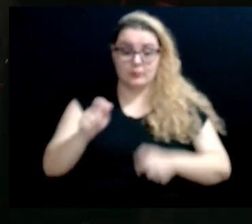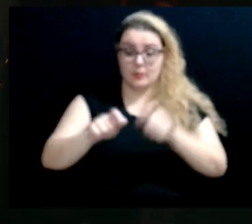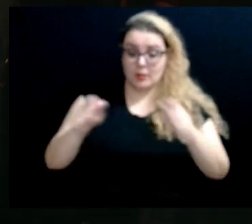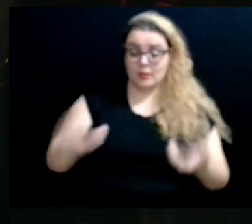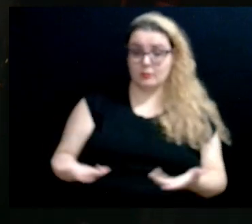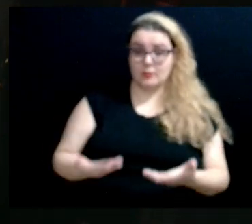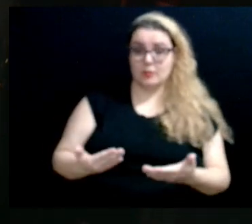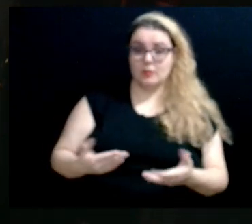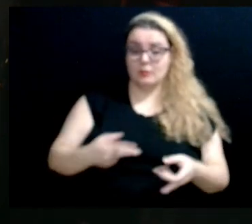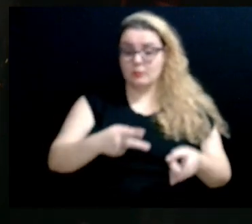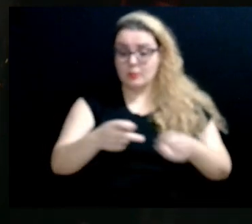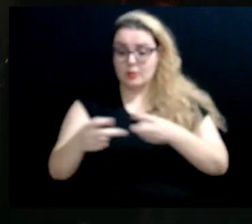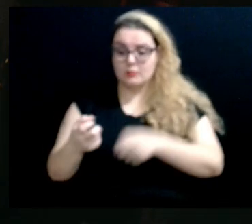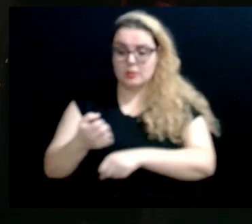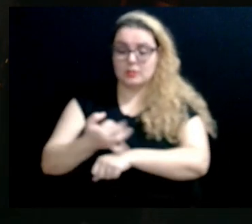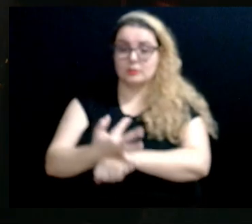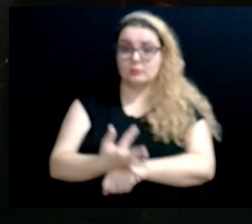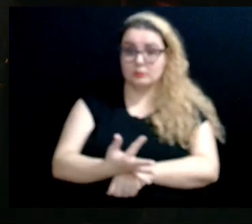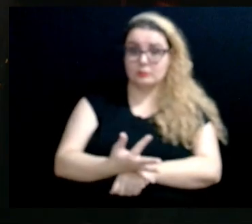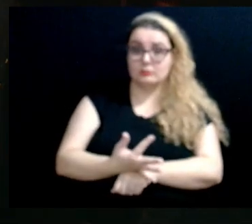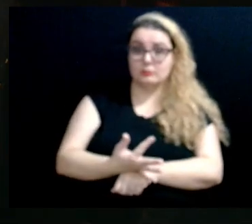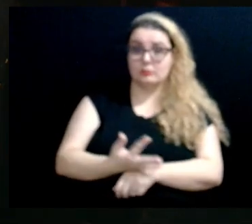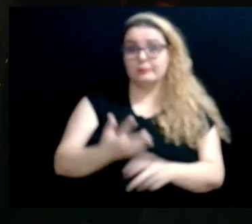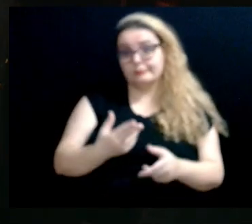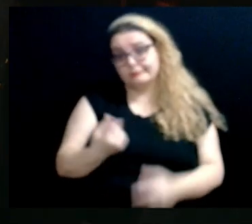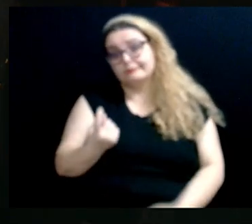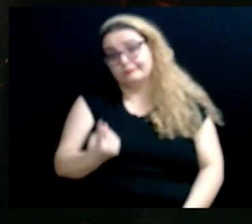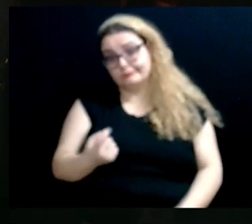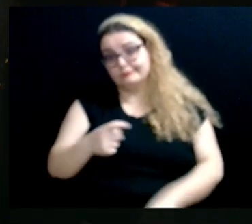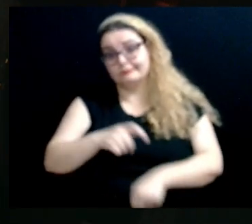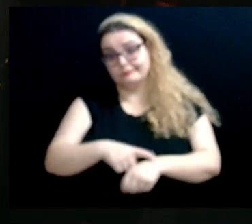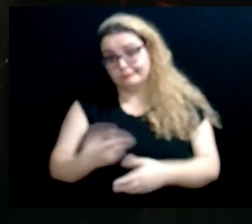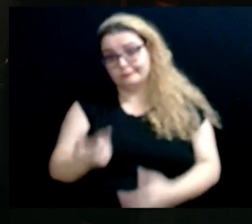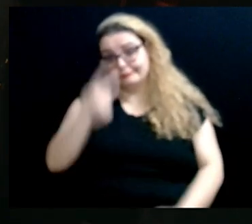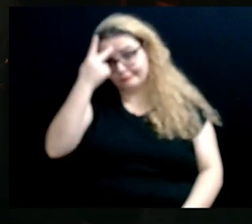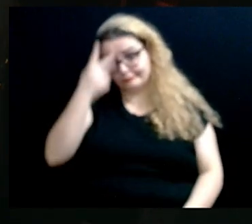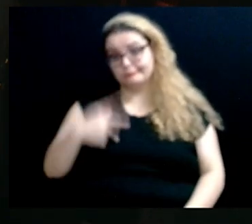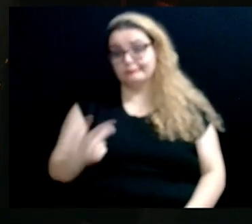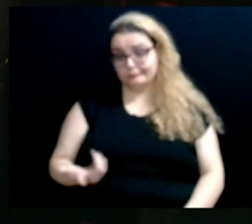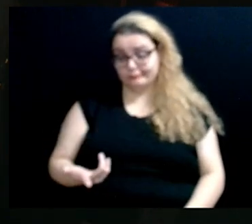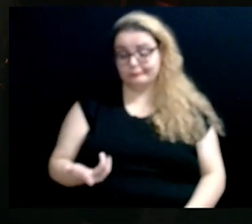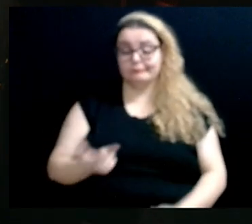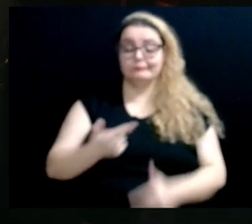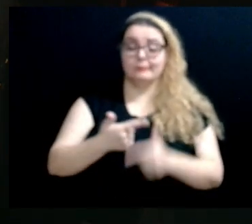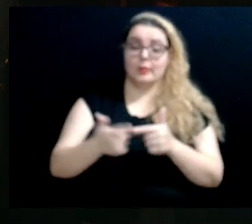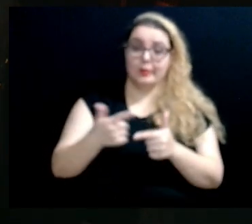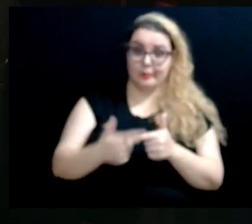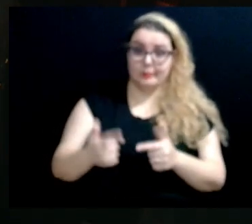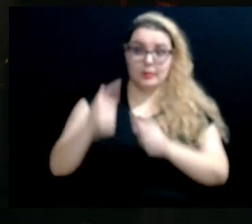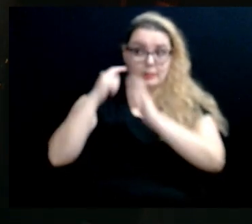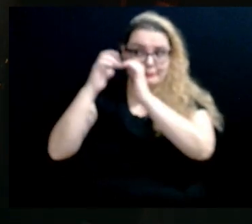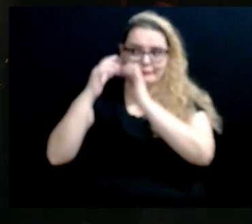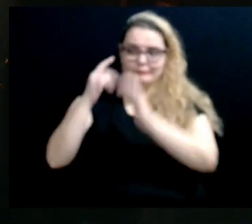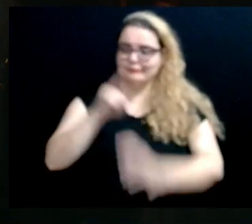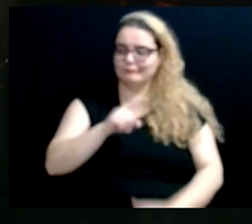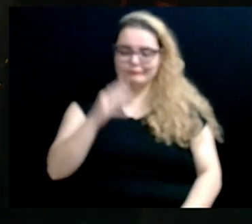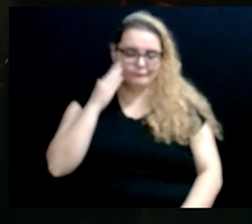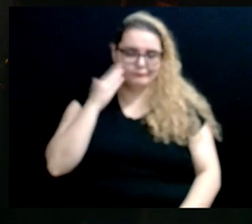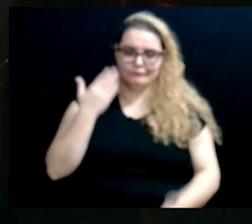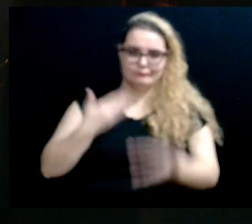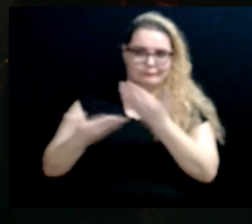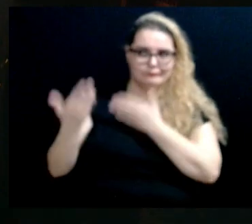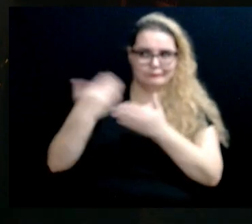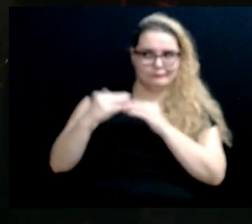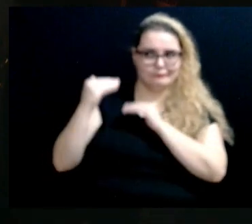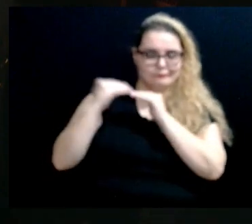enxergar a madrugada como um único horário disponível para si mesmo. Então, o problema é que o cérebro ele não entende essa negociação. O sono ele